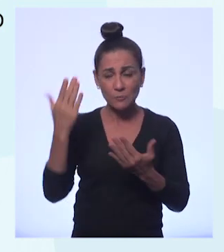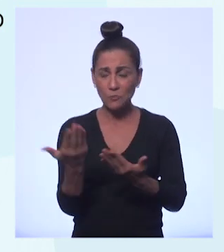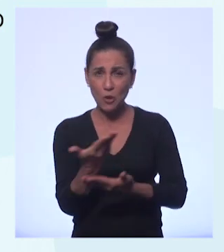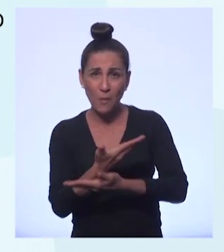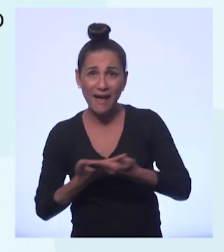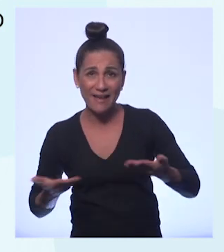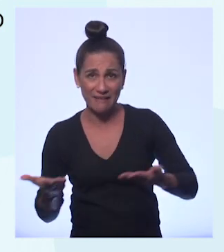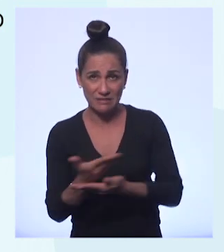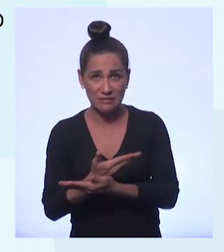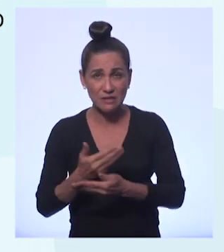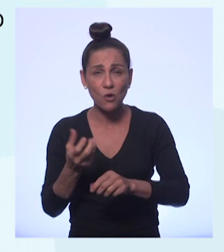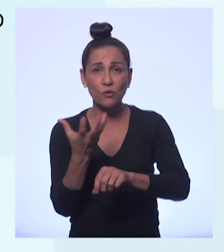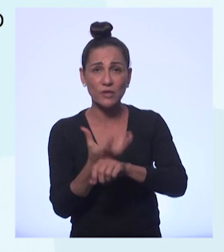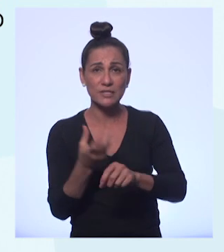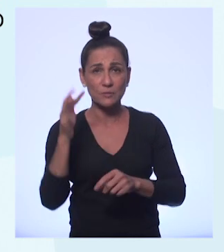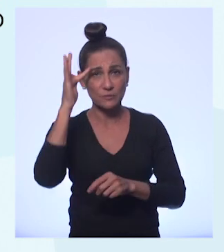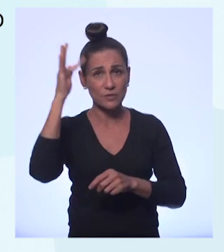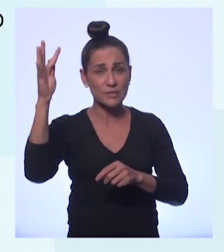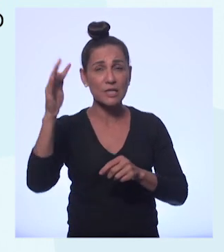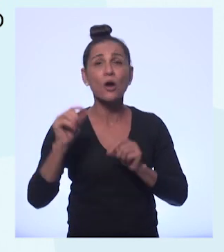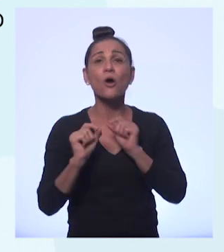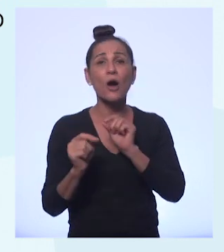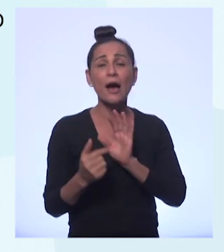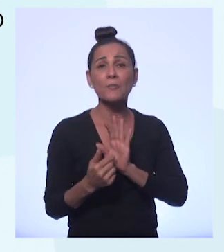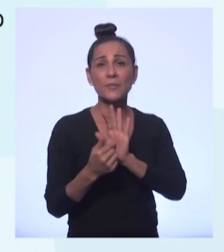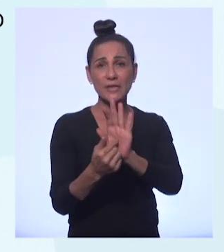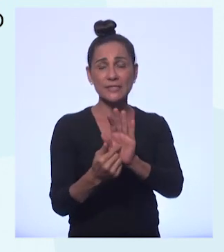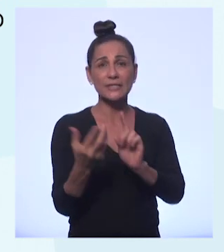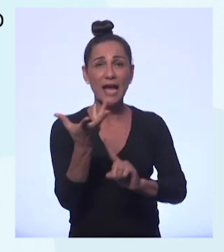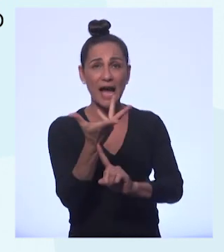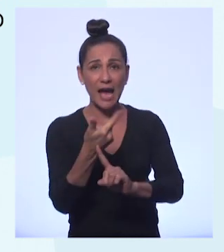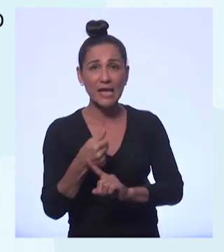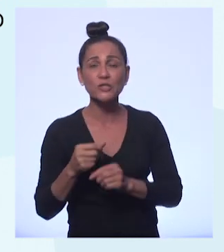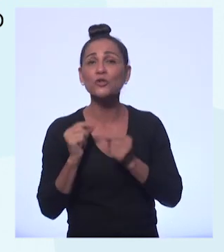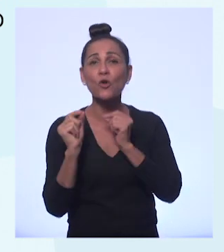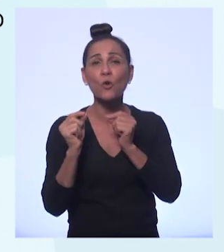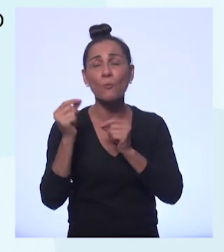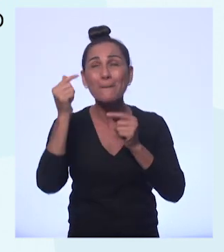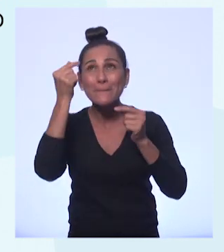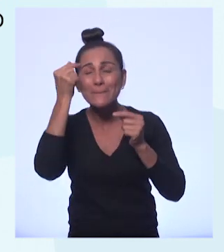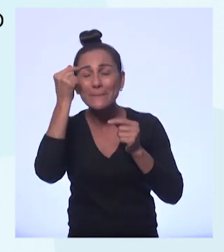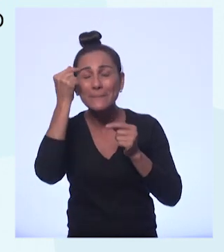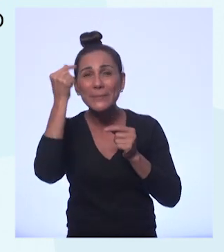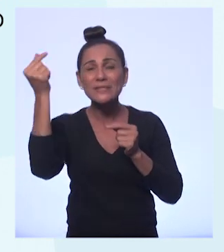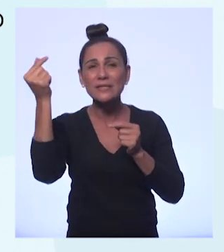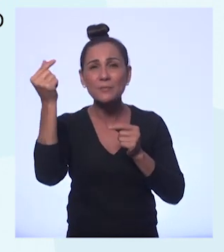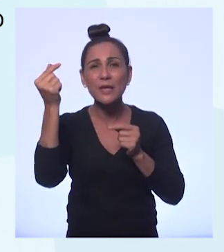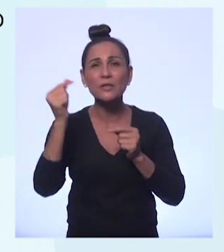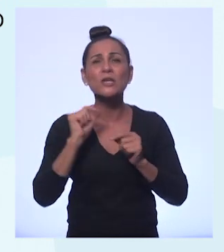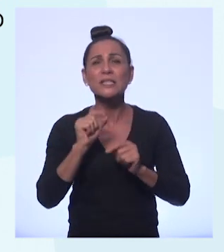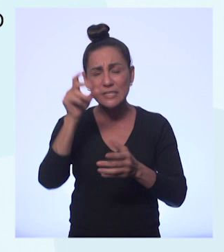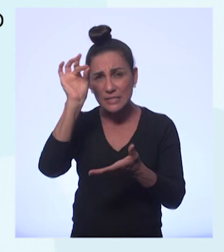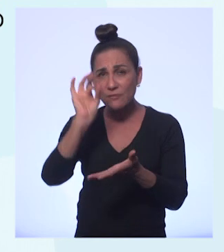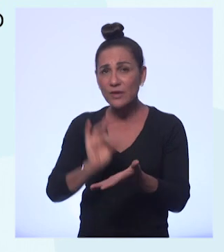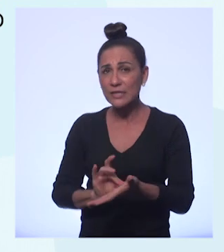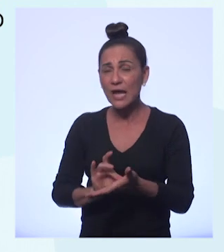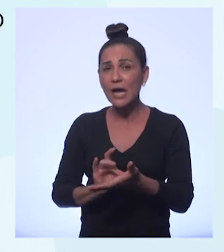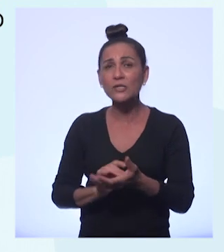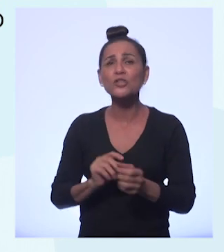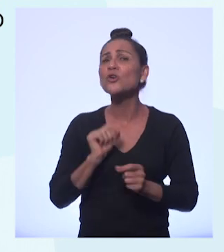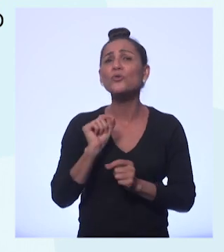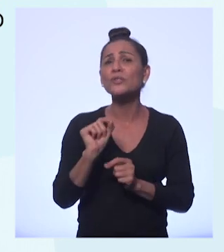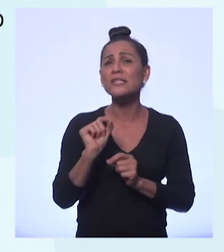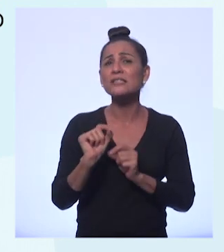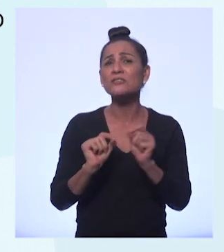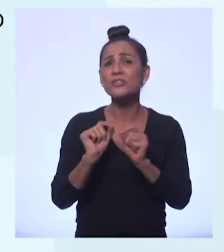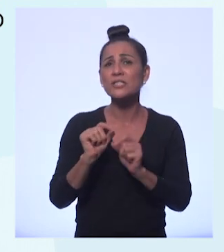presente componente curricular, a filosofia, apresenta a arte como forma de pensamento. Se isso for verdade, o que